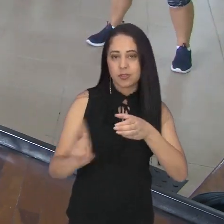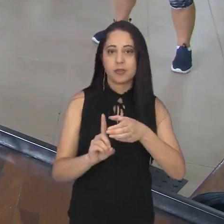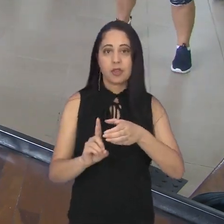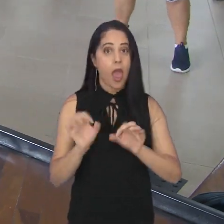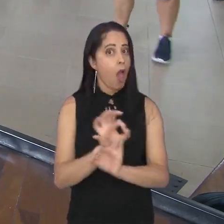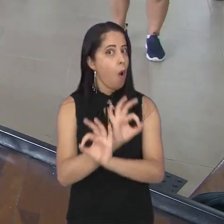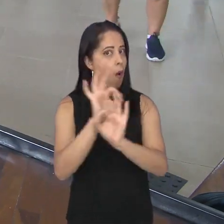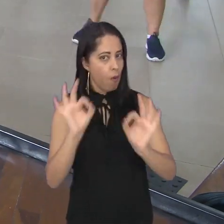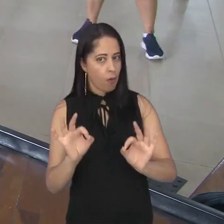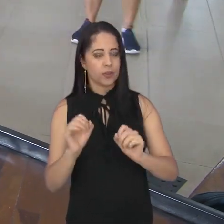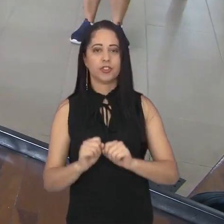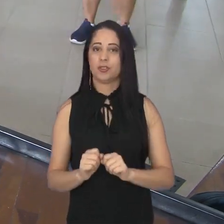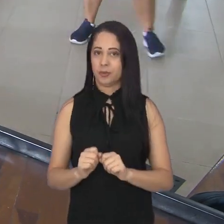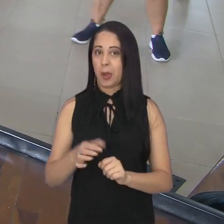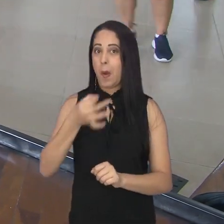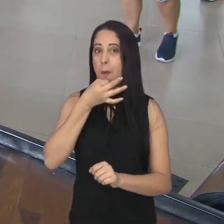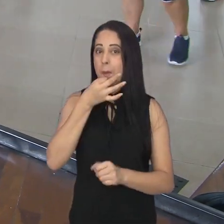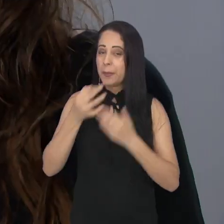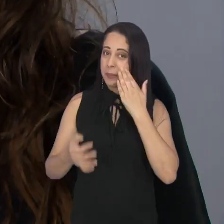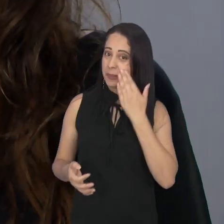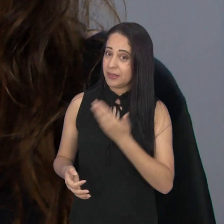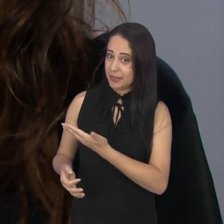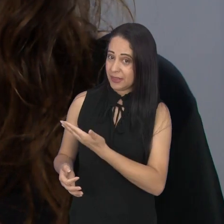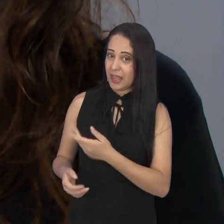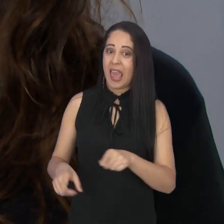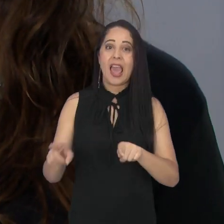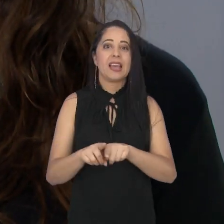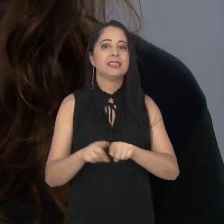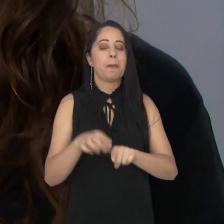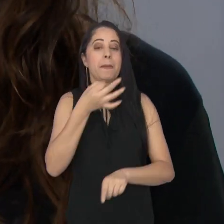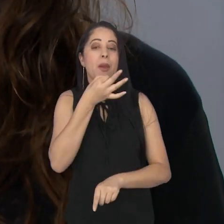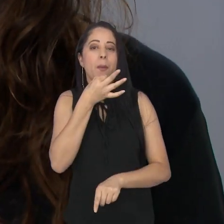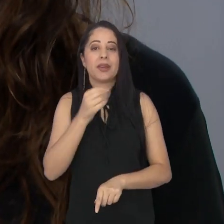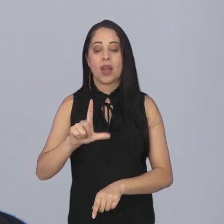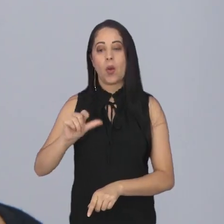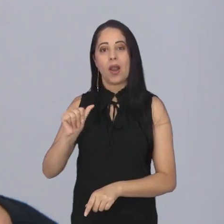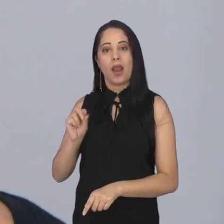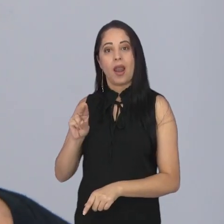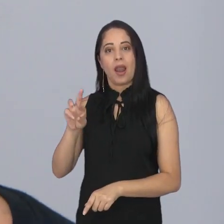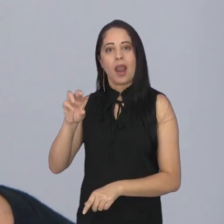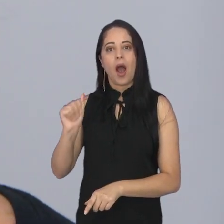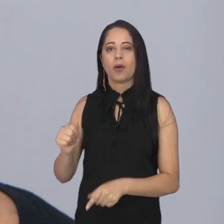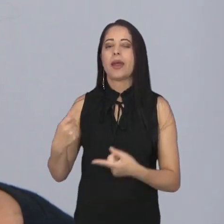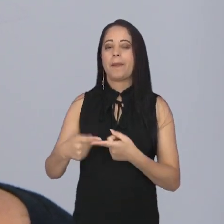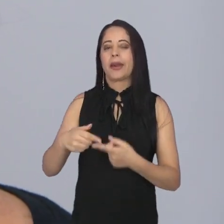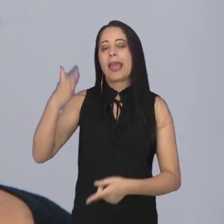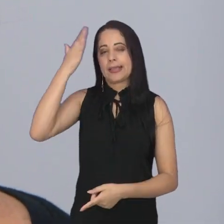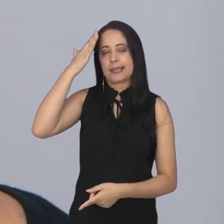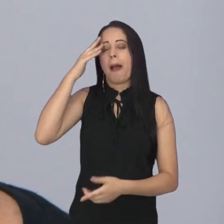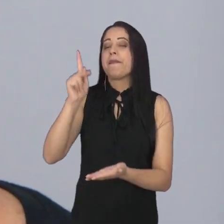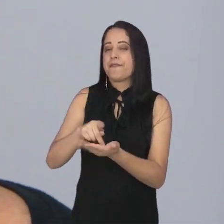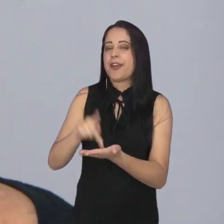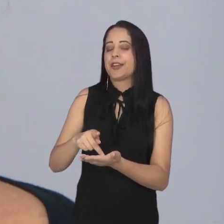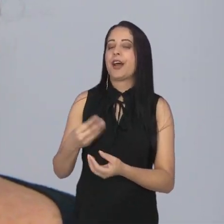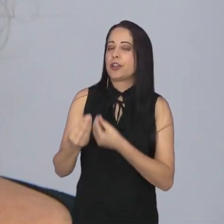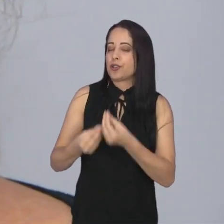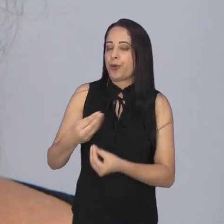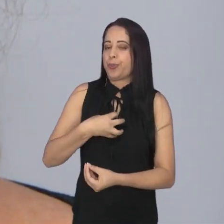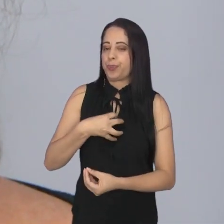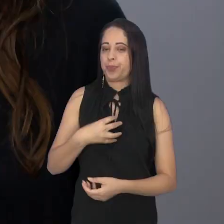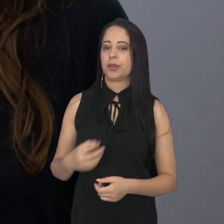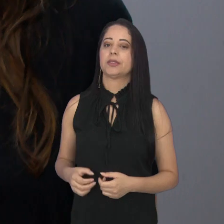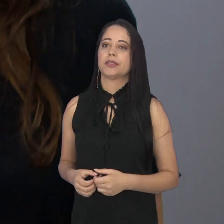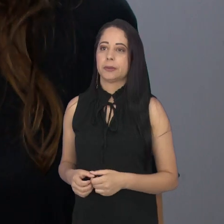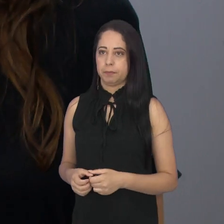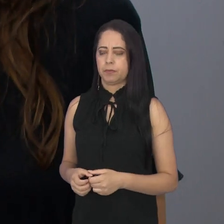pessoas idosas são muito bem-vindas, tanto na opinião da especialista quanto para a dona Laura, que sente na pele a